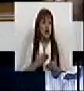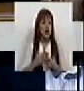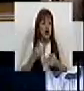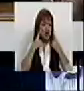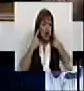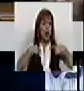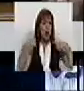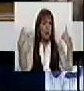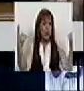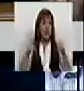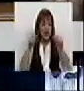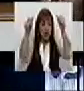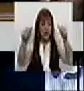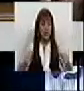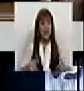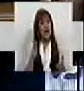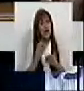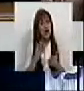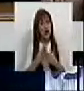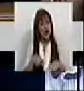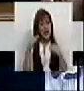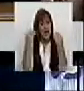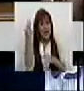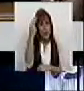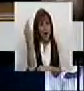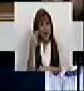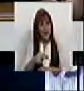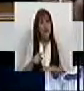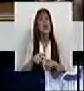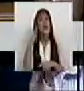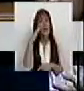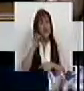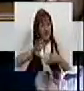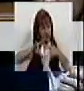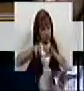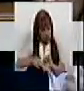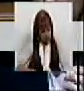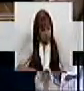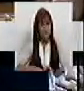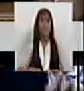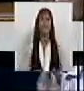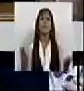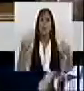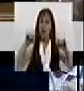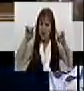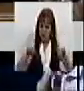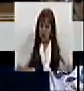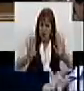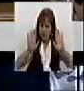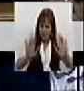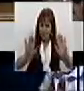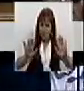escolas públicas do ranking são escolas de ensino artístico que tentaram destruir. Mas agora